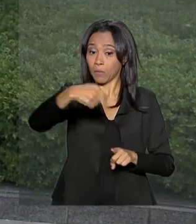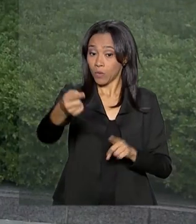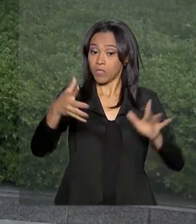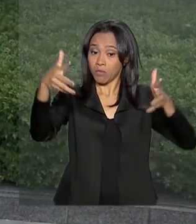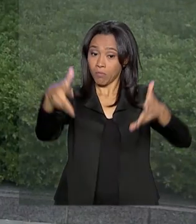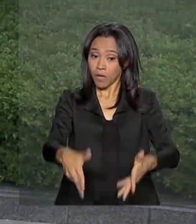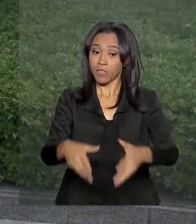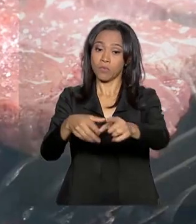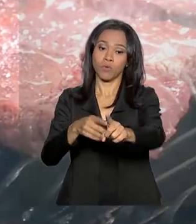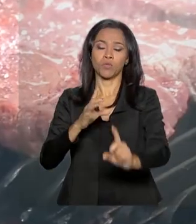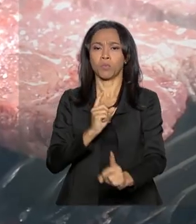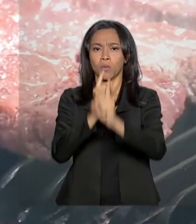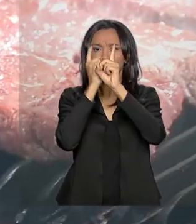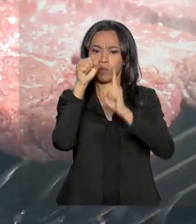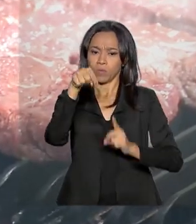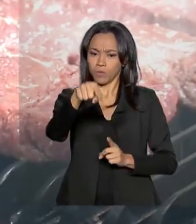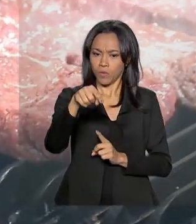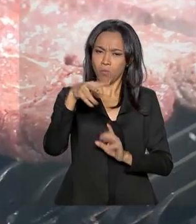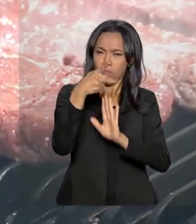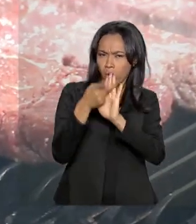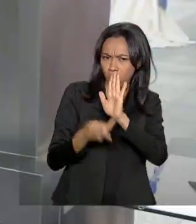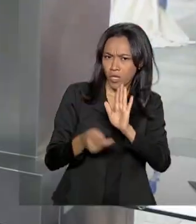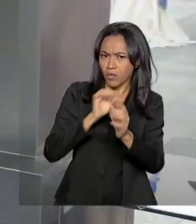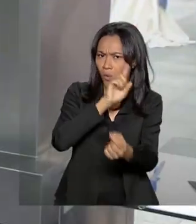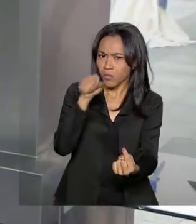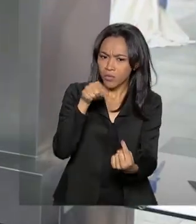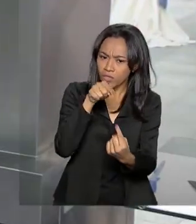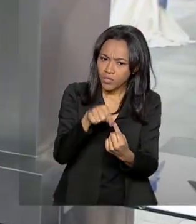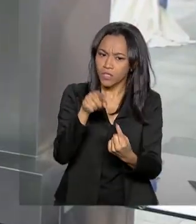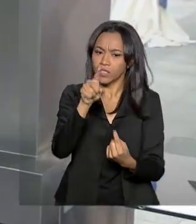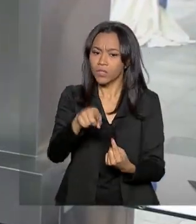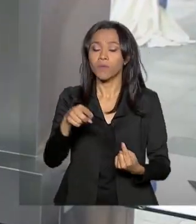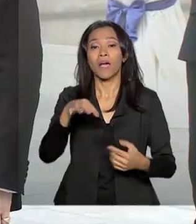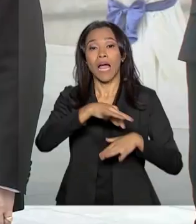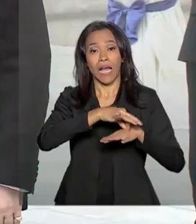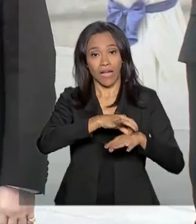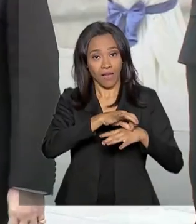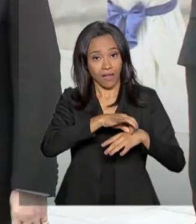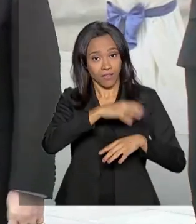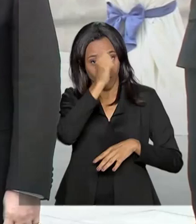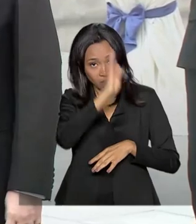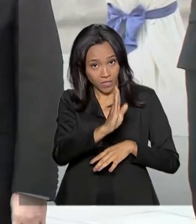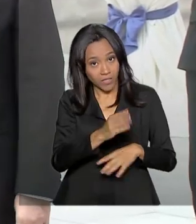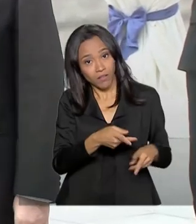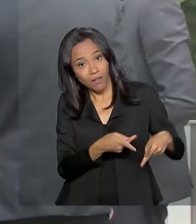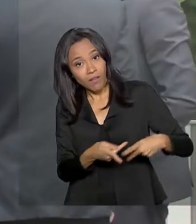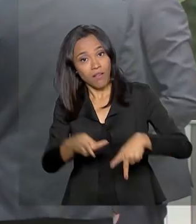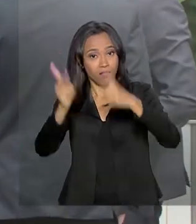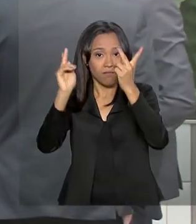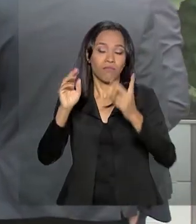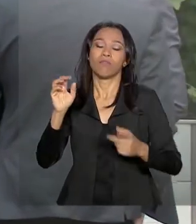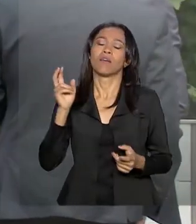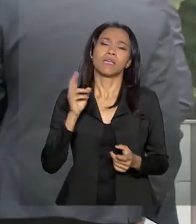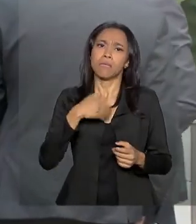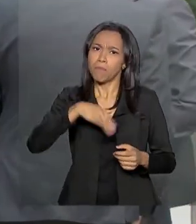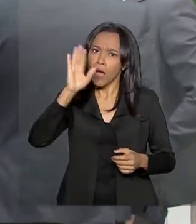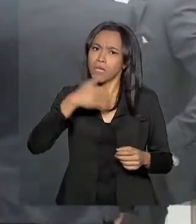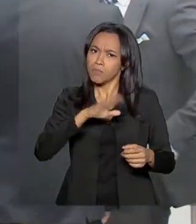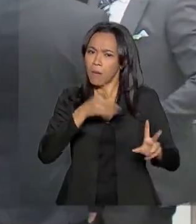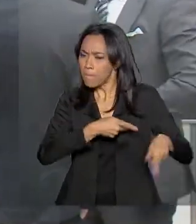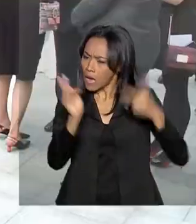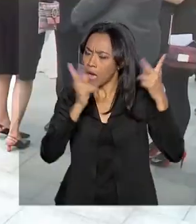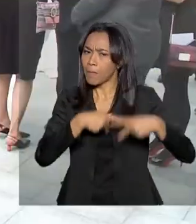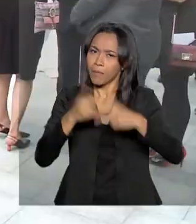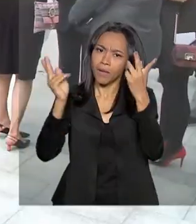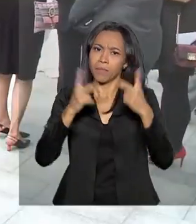Brazilian Beef, um projeto que tem a meta de promover a carne brasileira no exterior e ampliar as exportações de carne